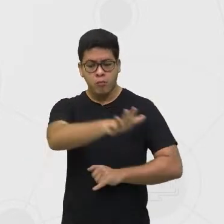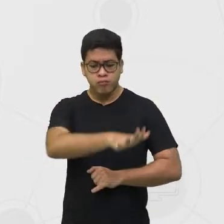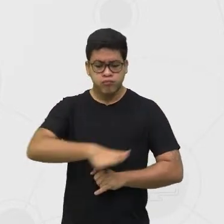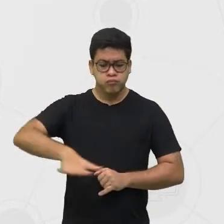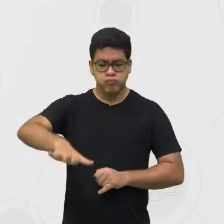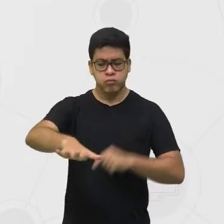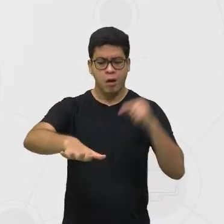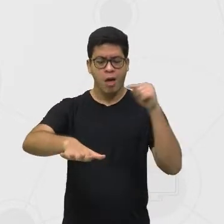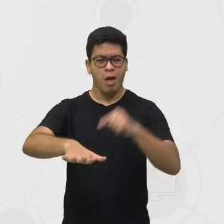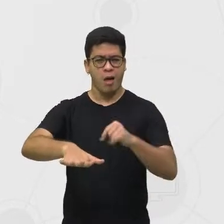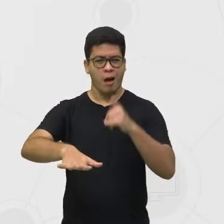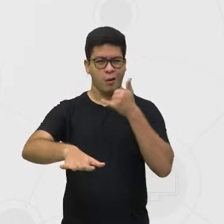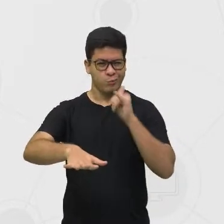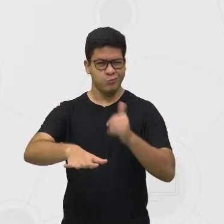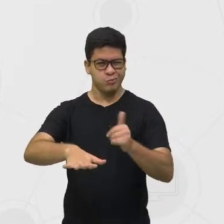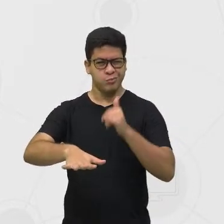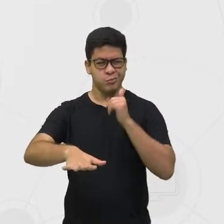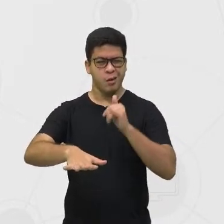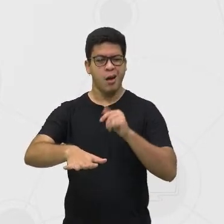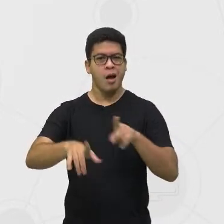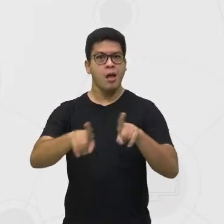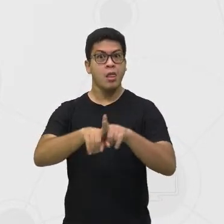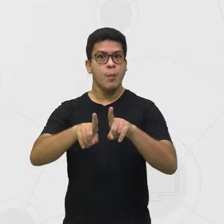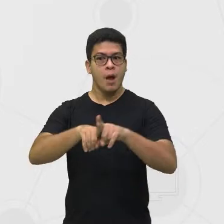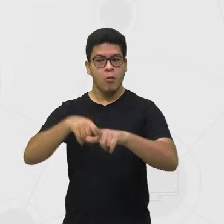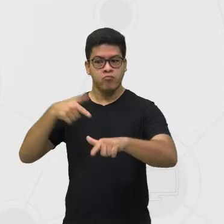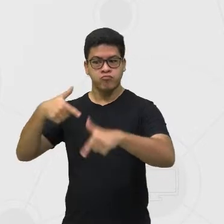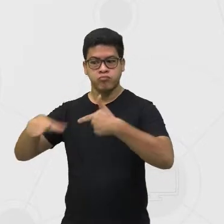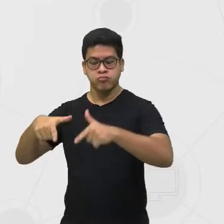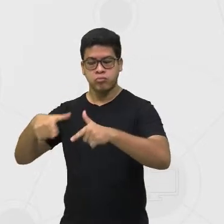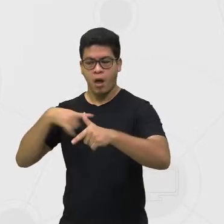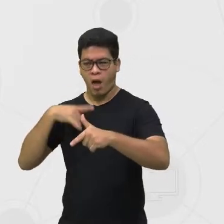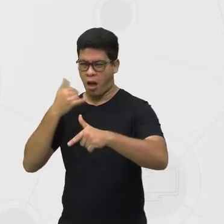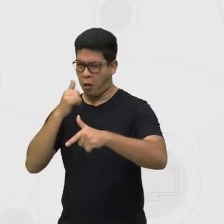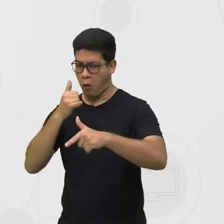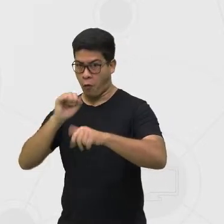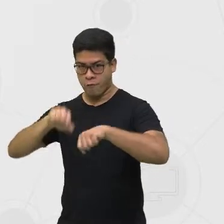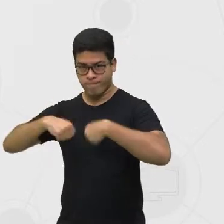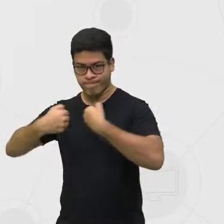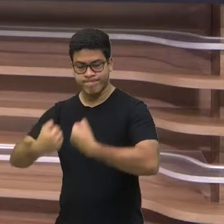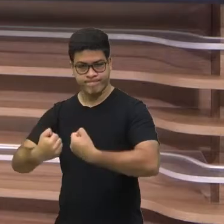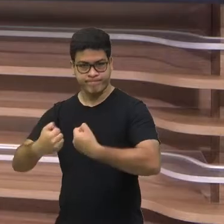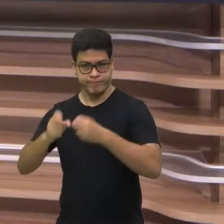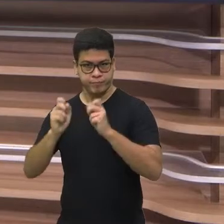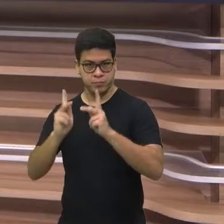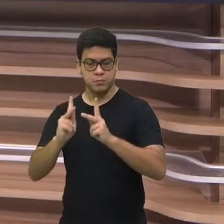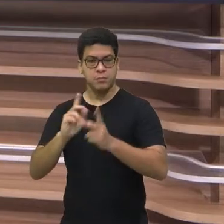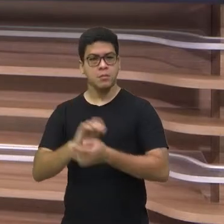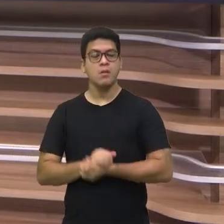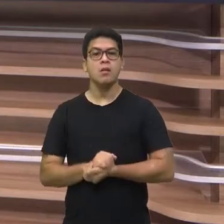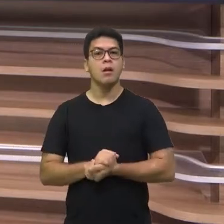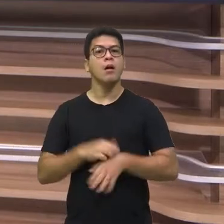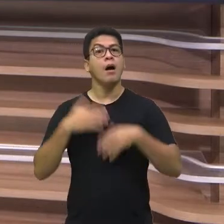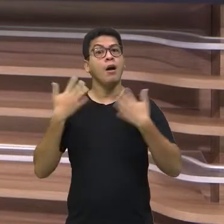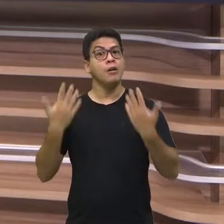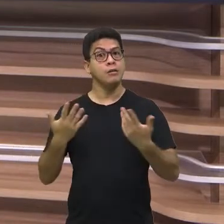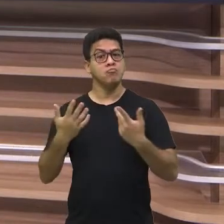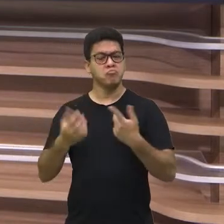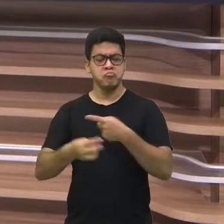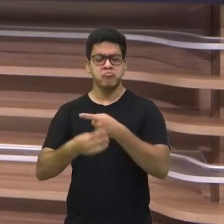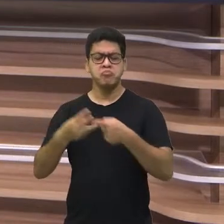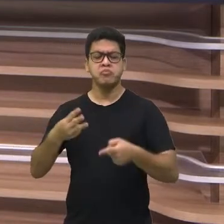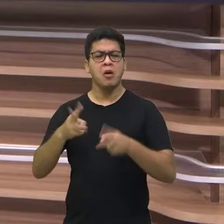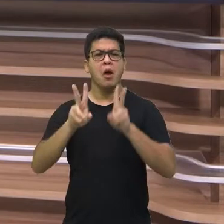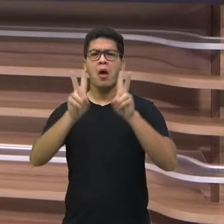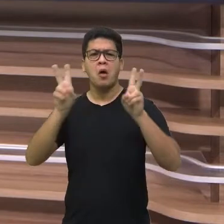superfícies equipotenciais e também do trabalho, o trabalho da força elétrica neste caso aí. Então, são os assuntos que nós teremos